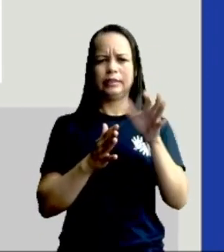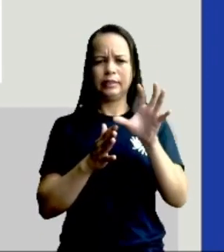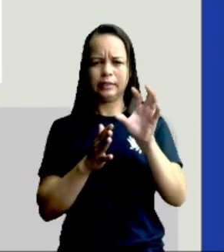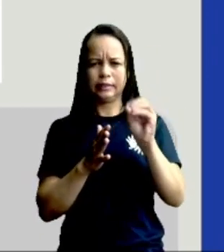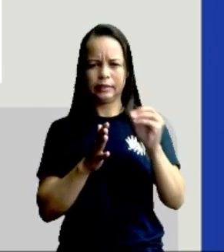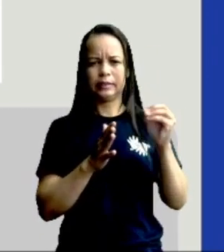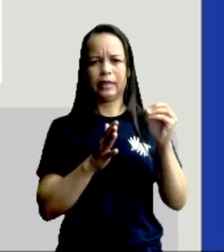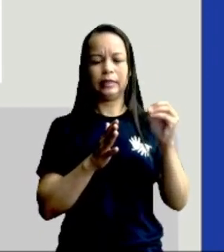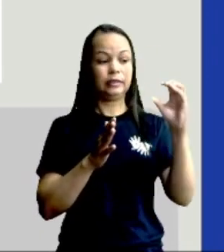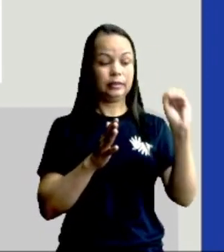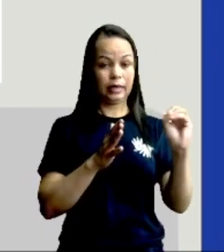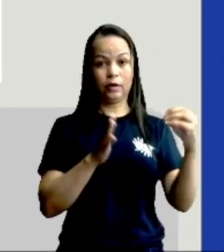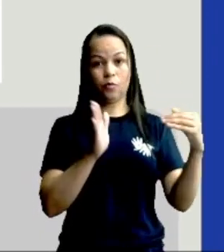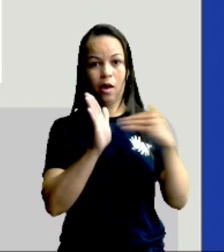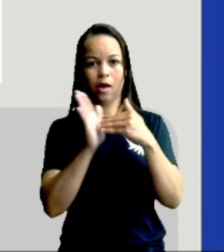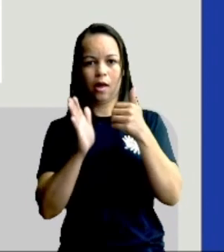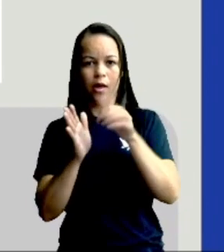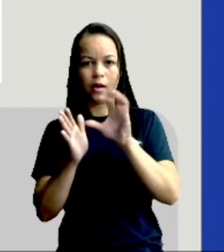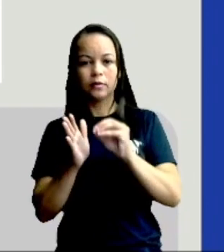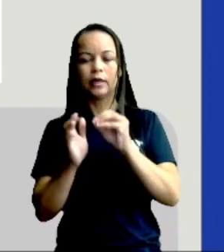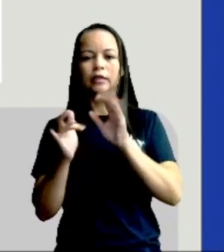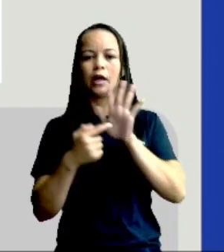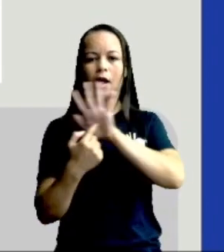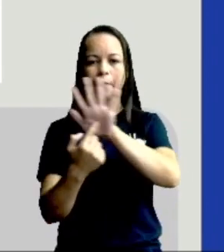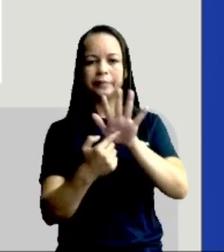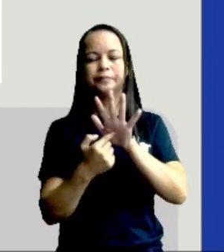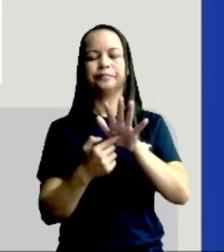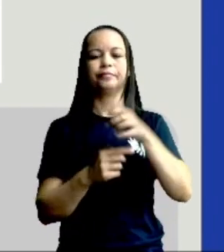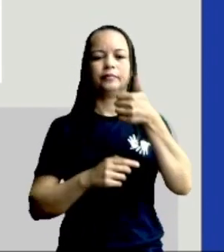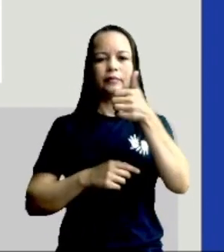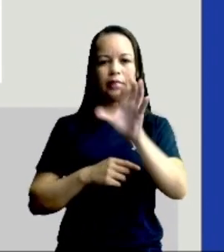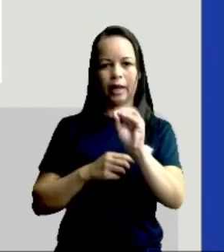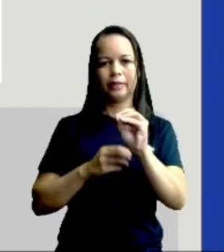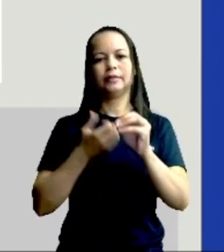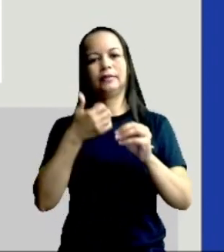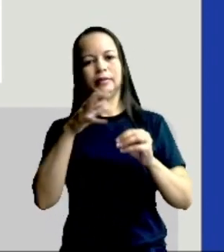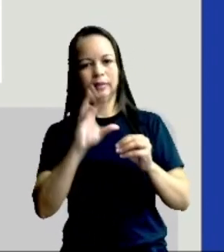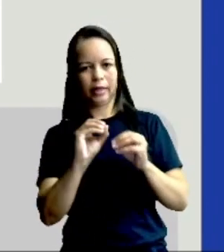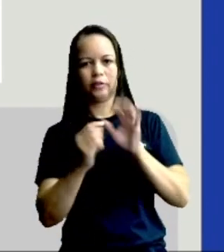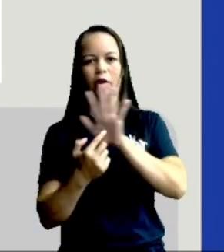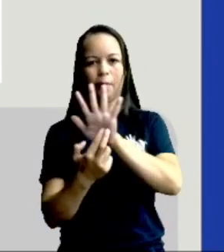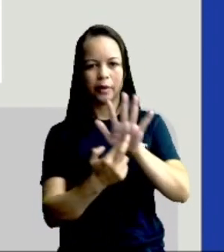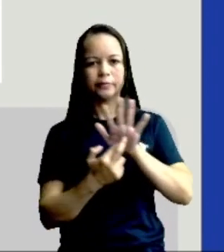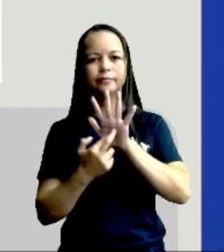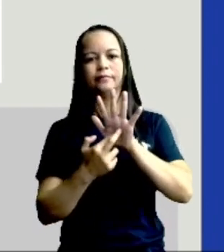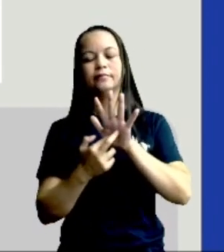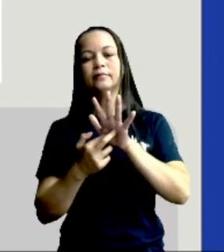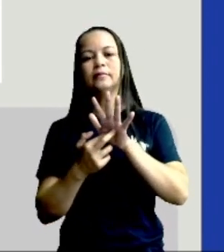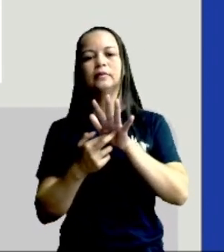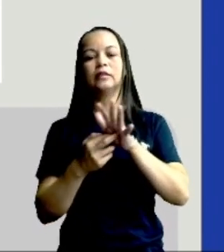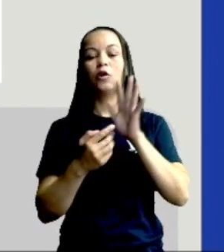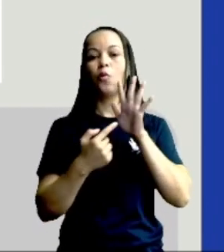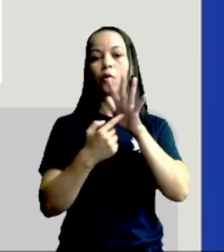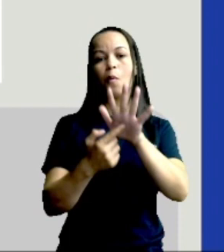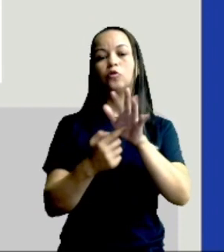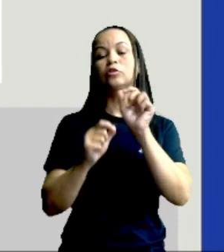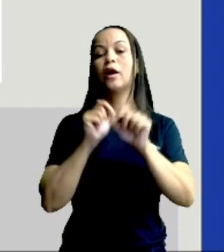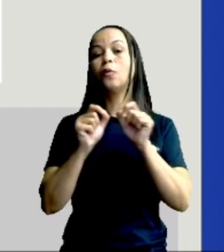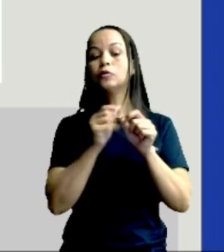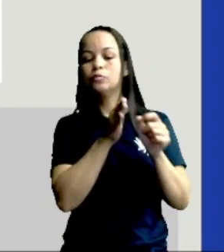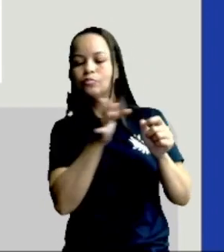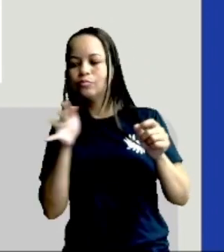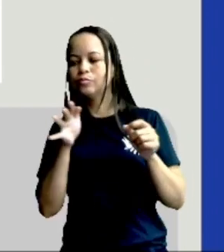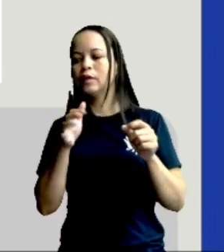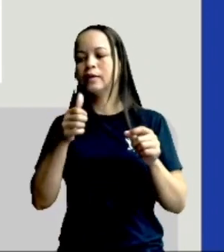10, porque eu queria que a gente visse essa representação de 10 em 10, tá certo? E aí eu fui até onde? 150. Tem